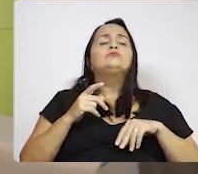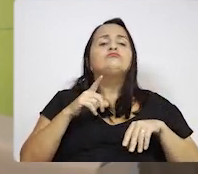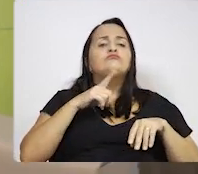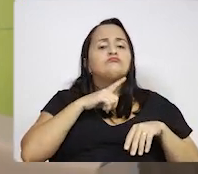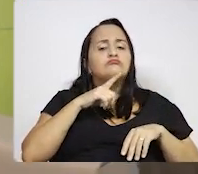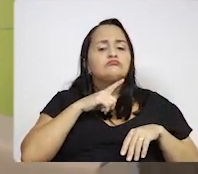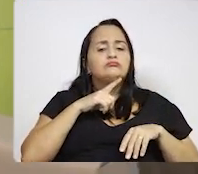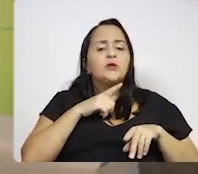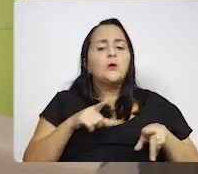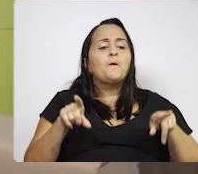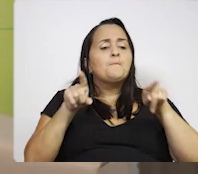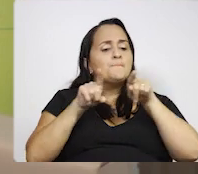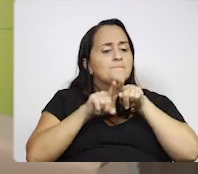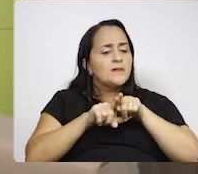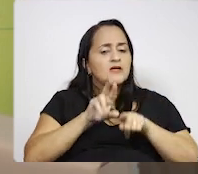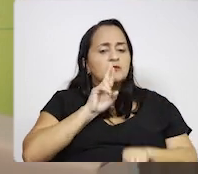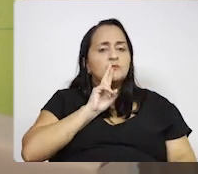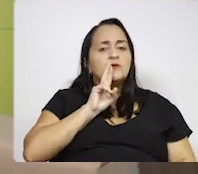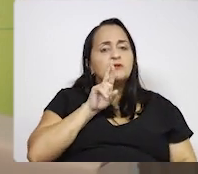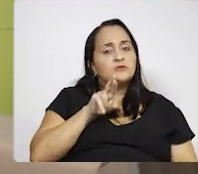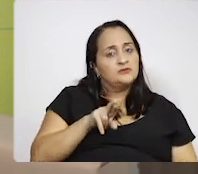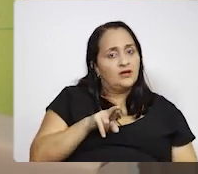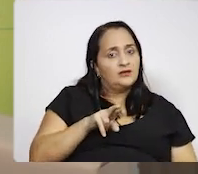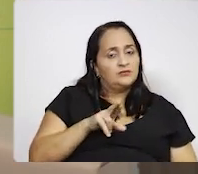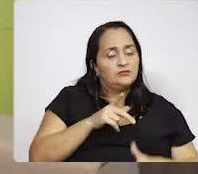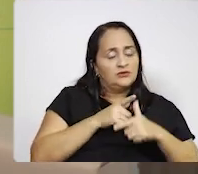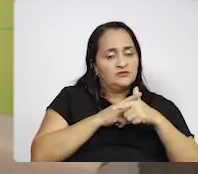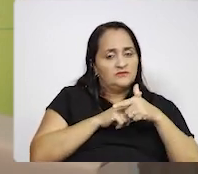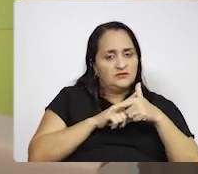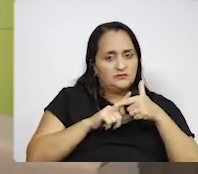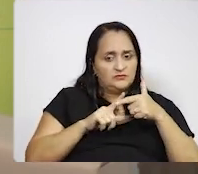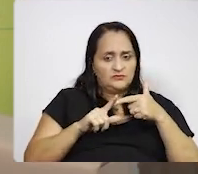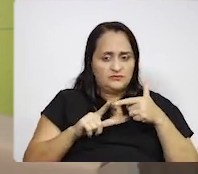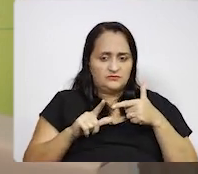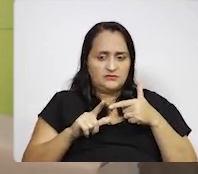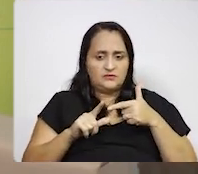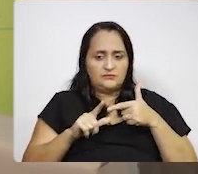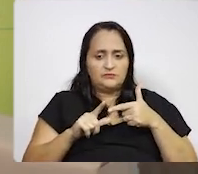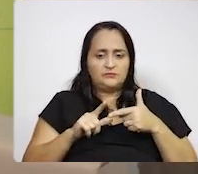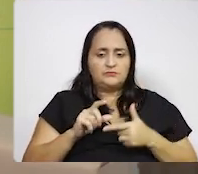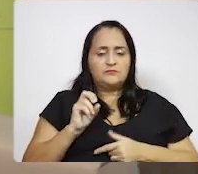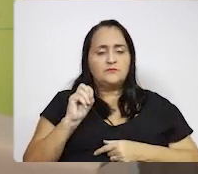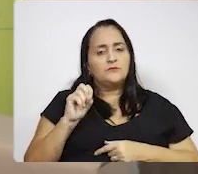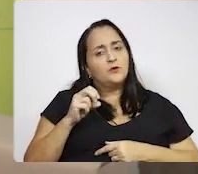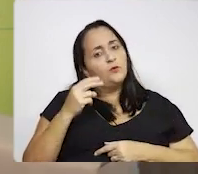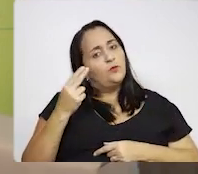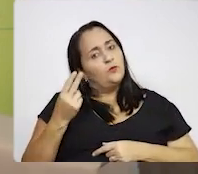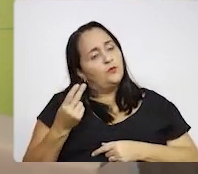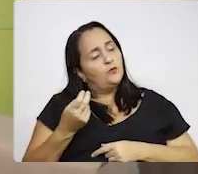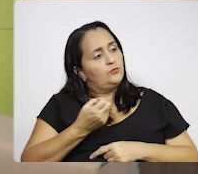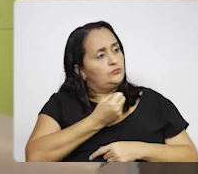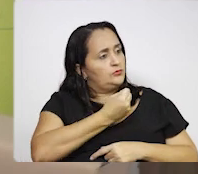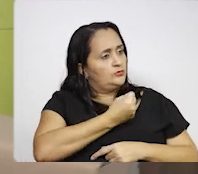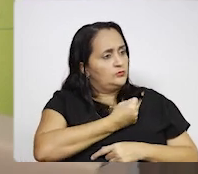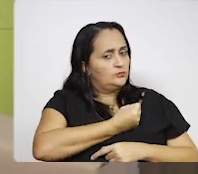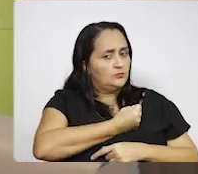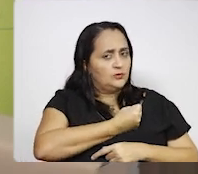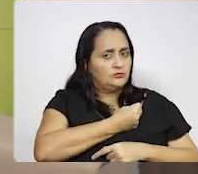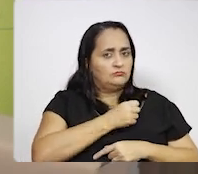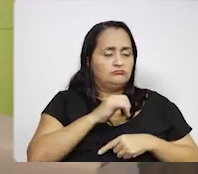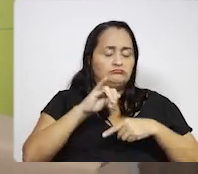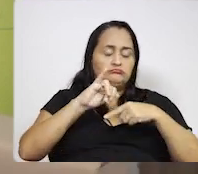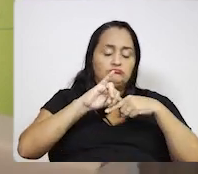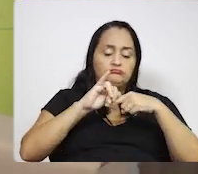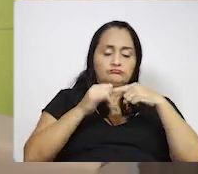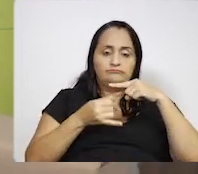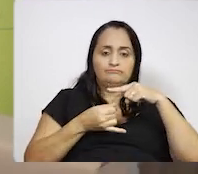o mesmo resultado da outra, quando a gente faz uma divisão. Ou aquela que tem o numerador